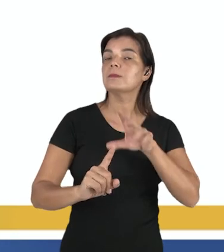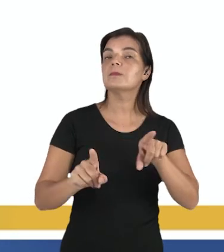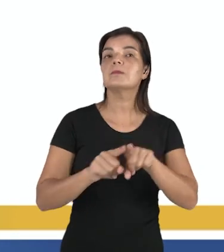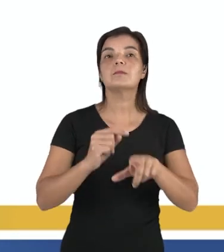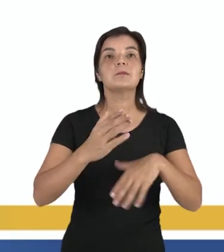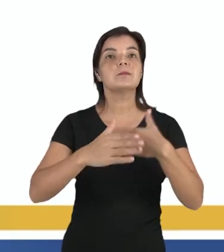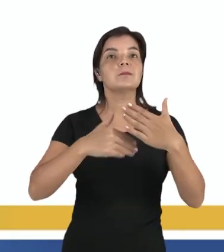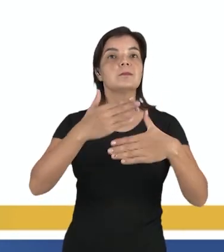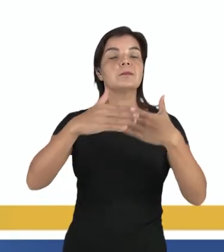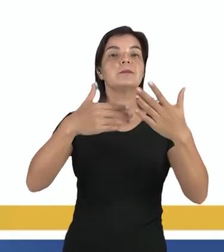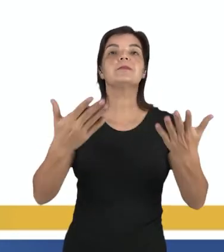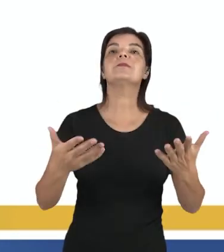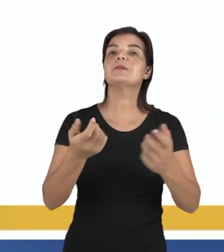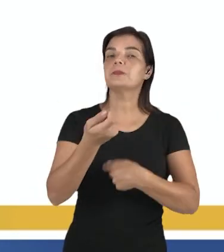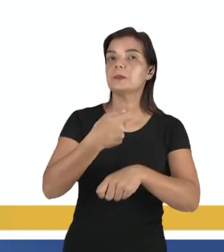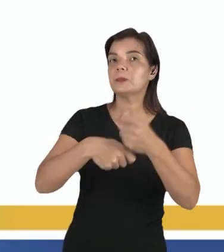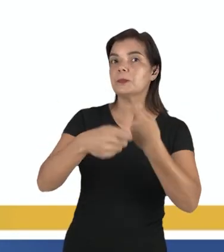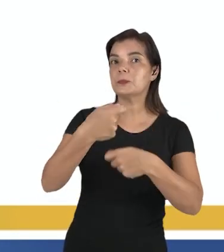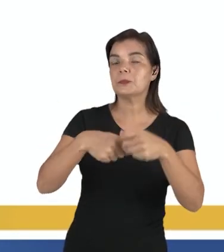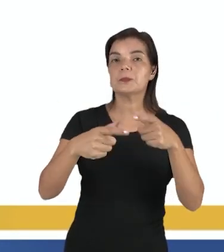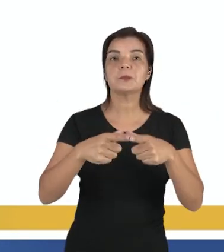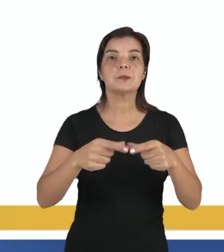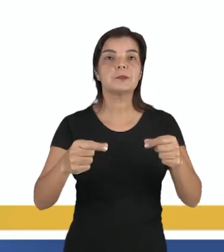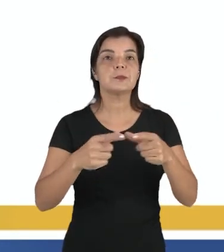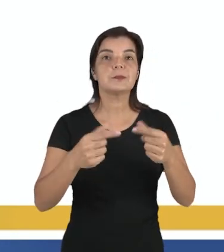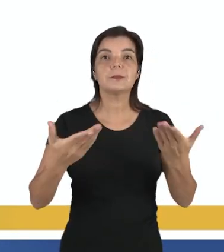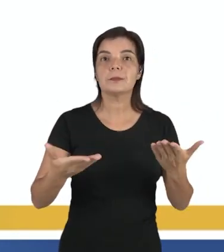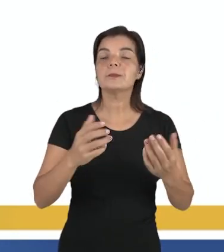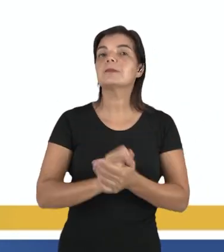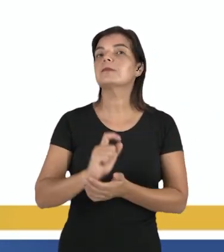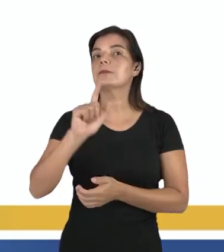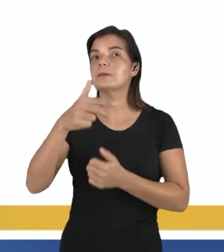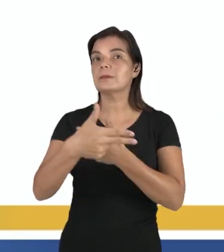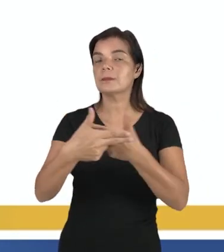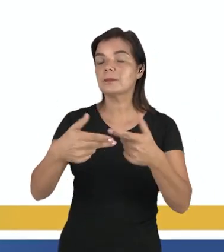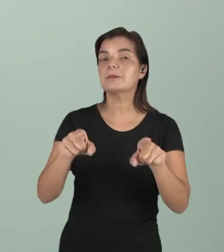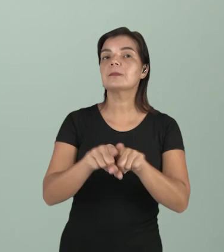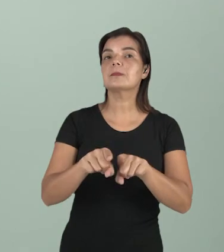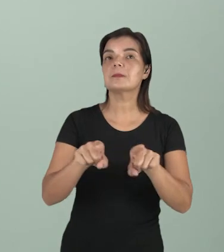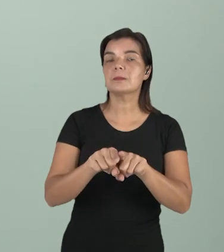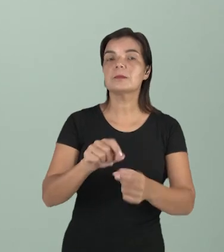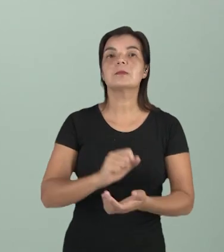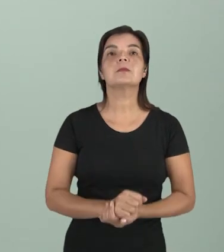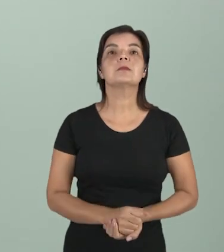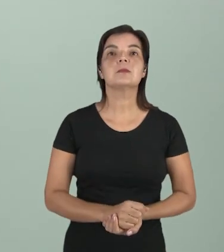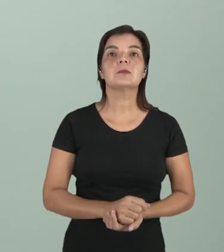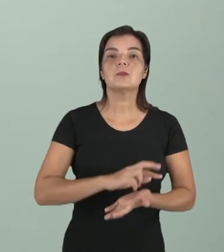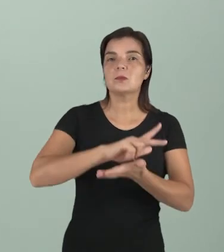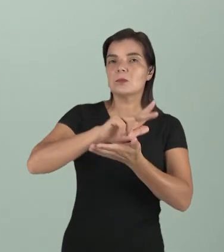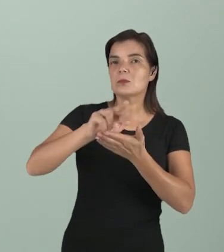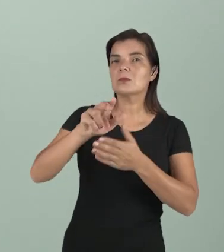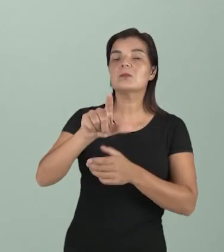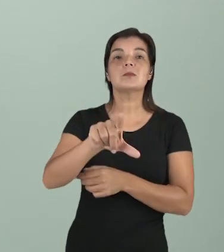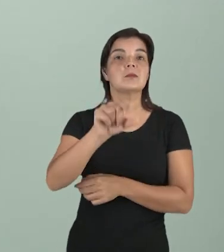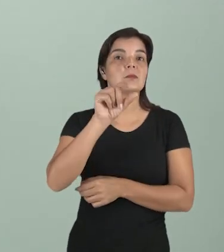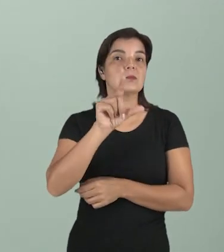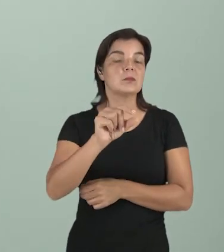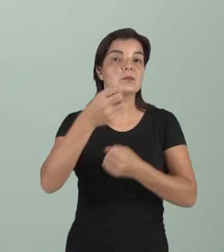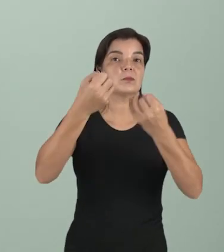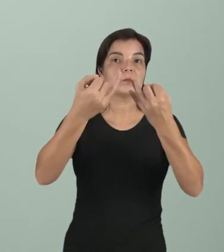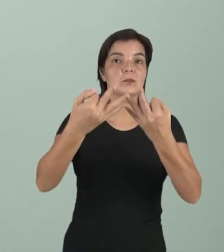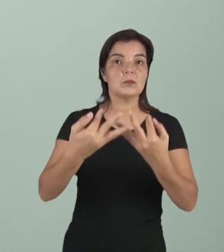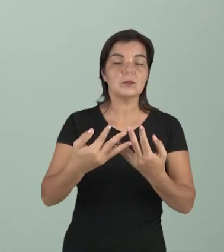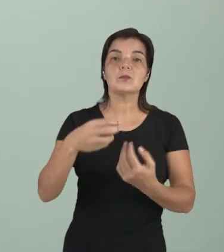o desenvolvimento econômico do Japão. A outra coisinha que teve aí em várias alternativas, falando